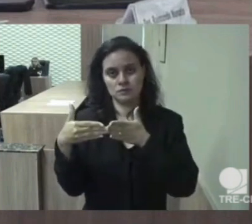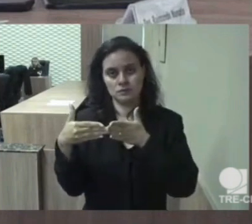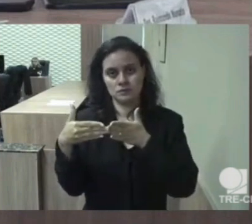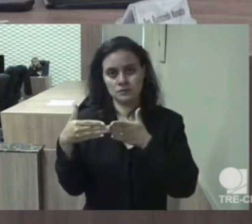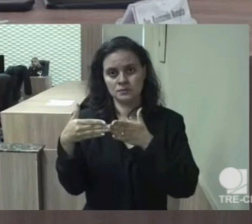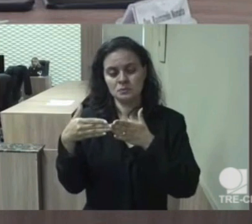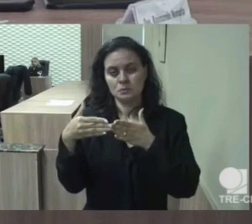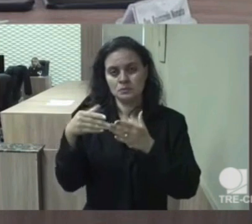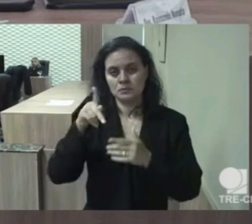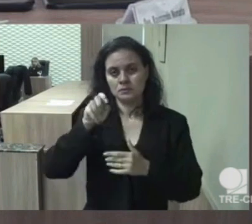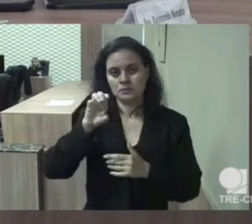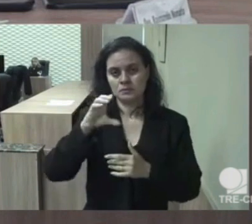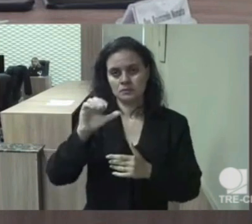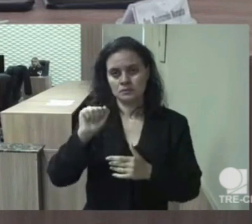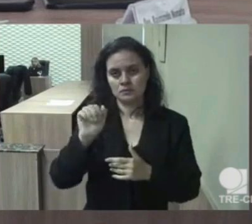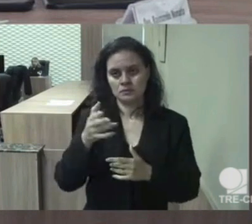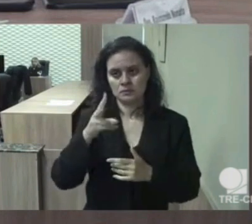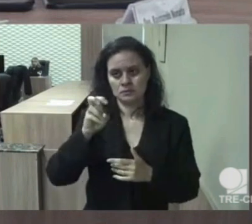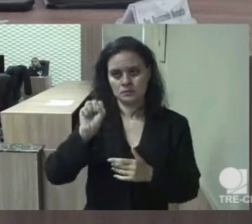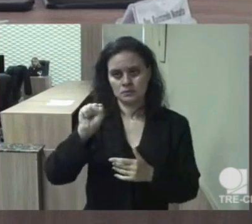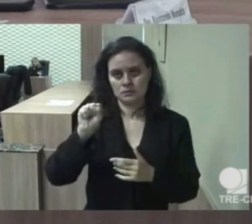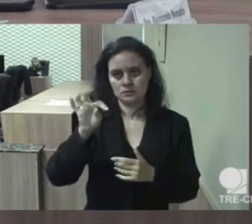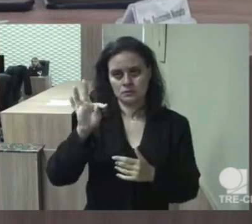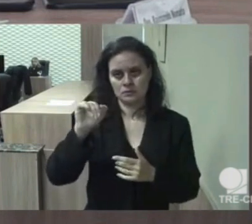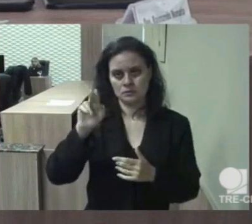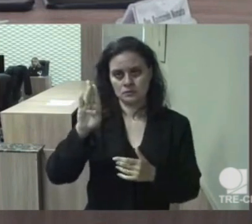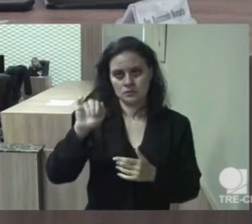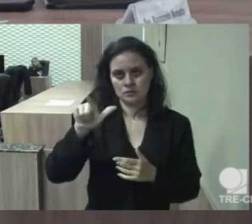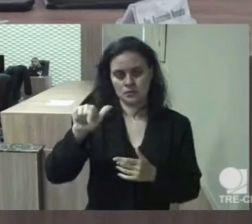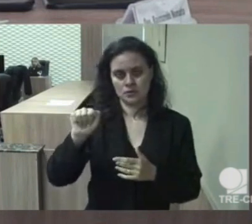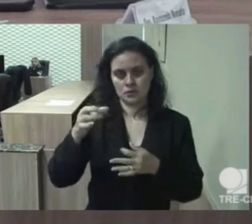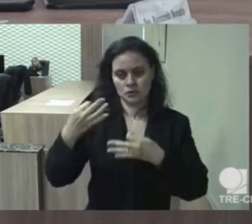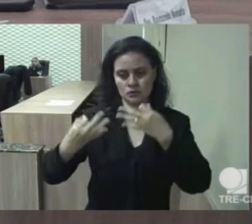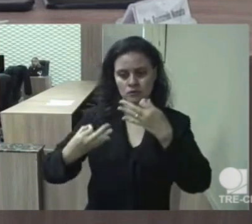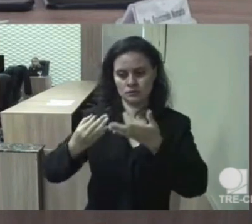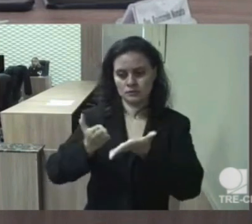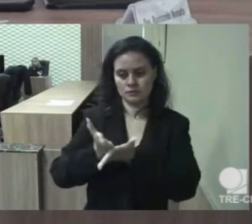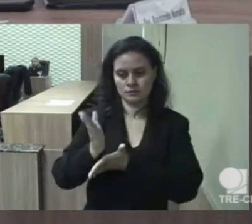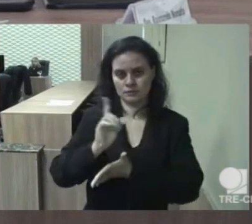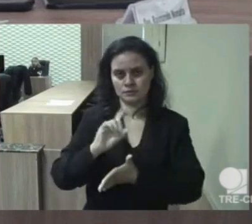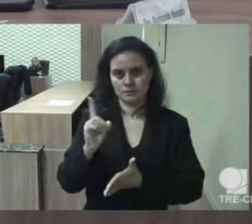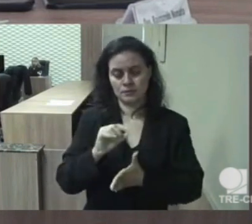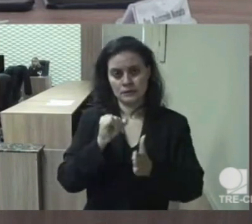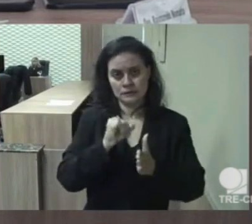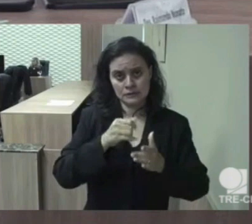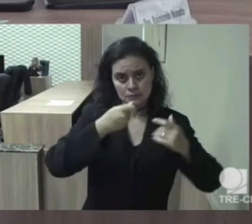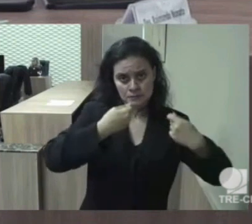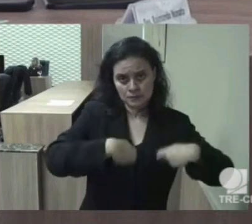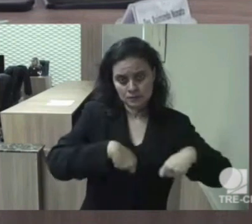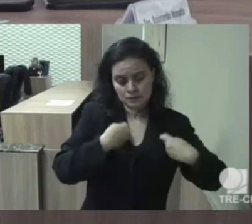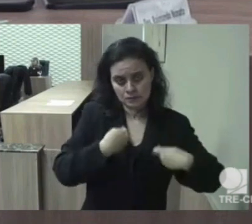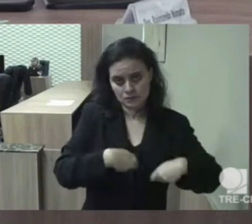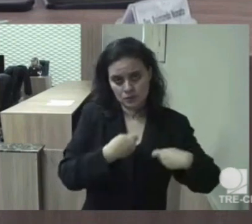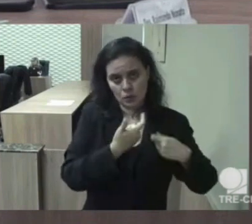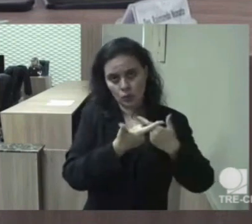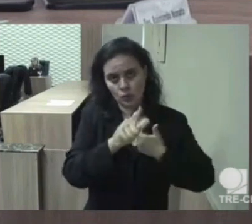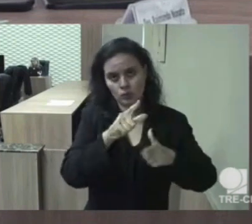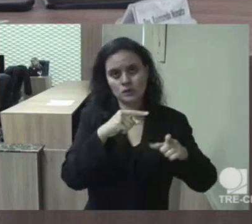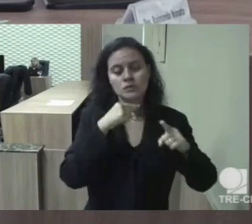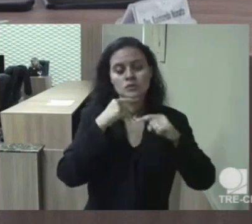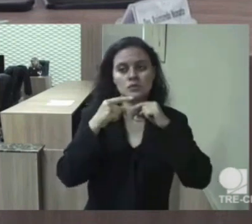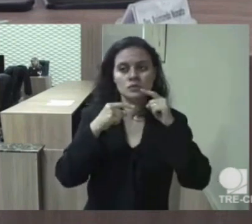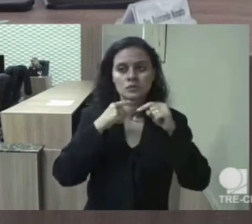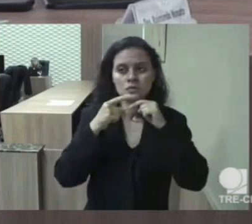peça vestibular seja julgado improcedente. Se houver necessidade, alguma